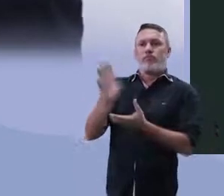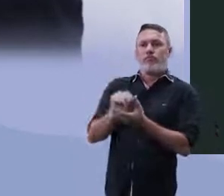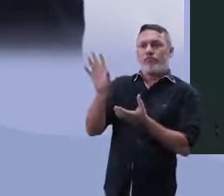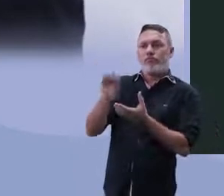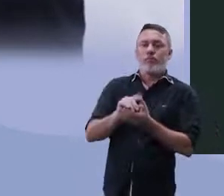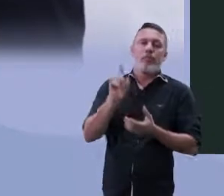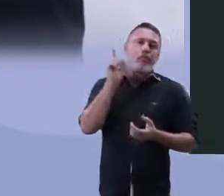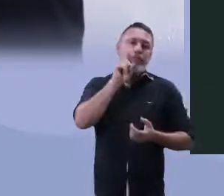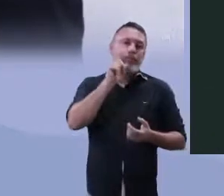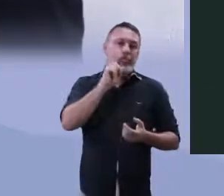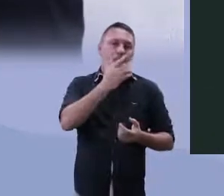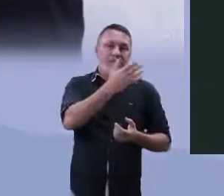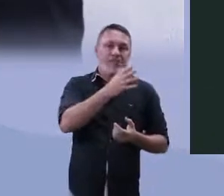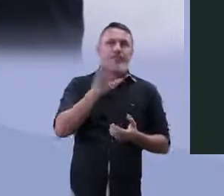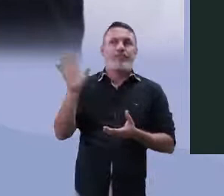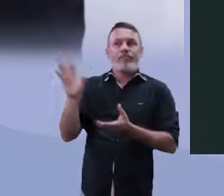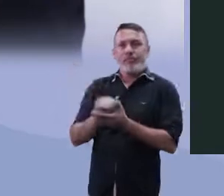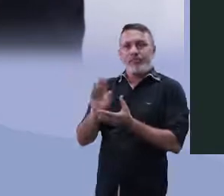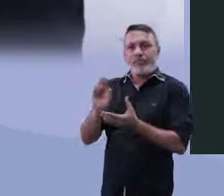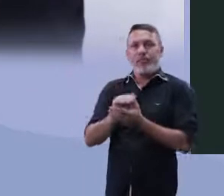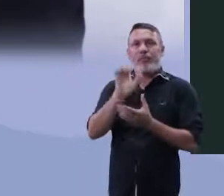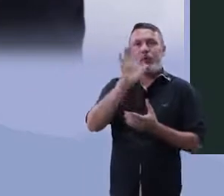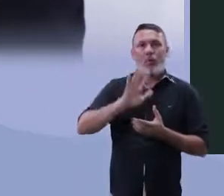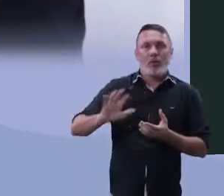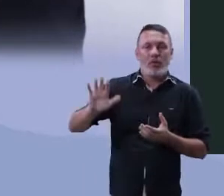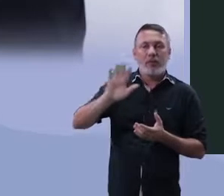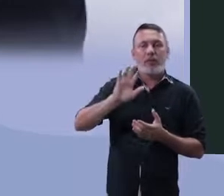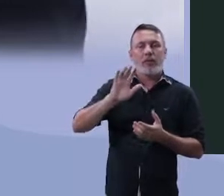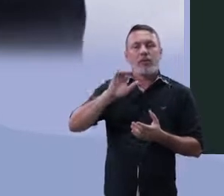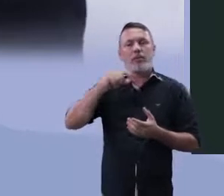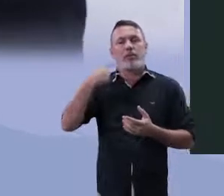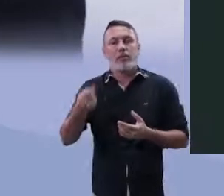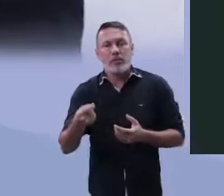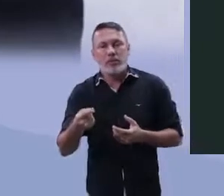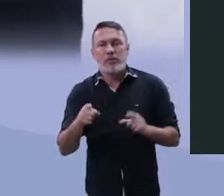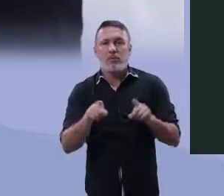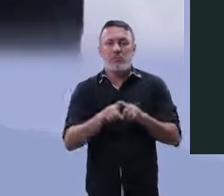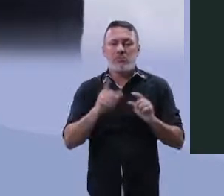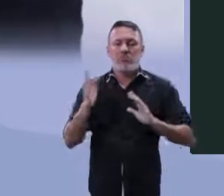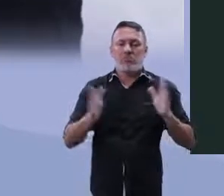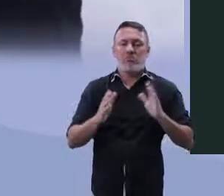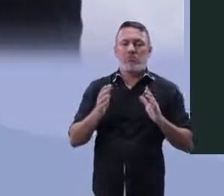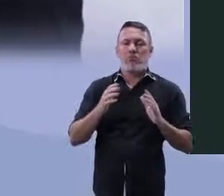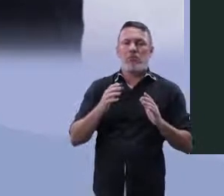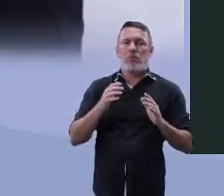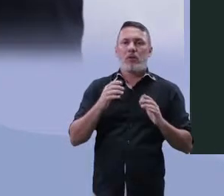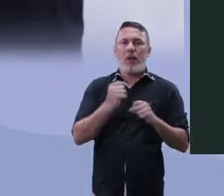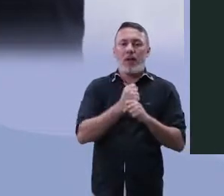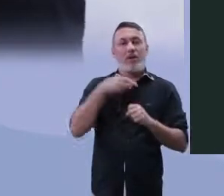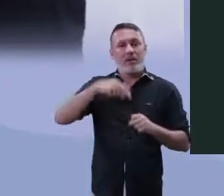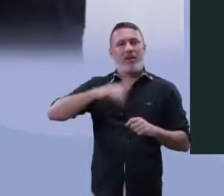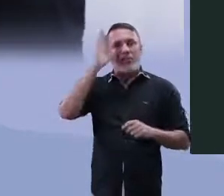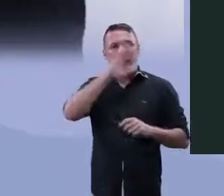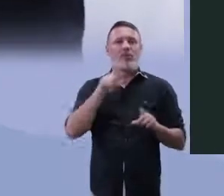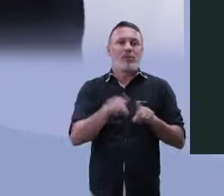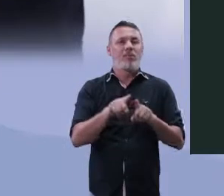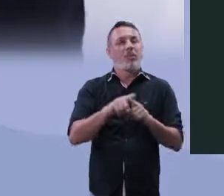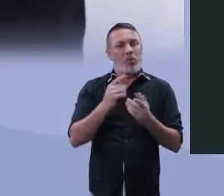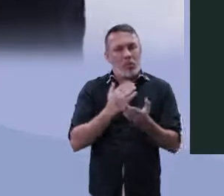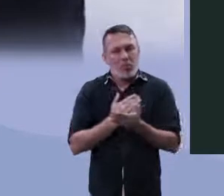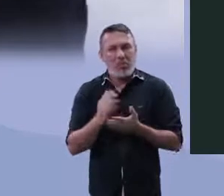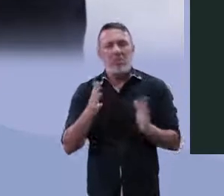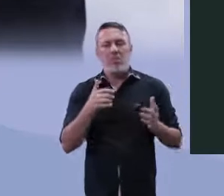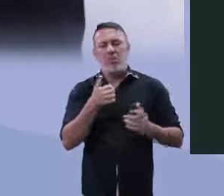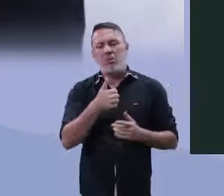Unidos, que é mais ou menos paralelo, né, ao movimento europeu, e menos de uma década depois ele chega ao Brasil,